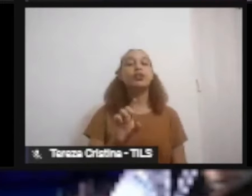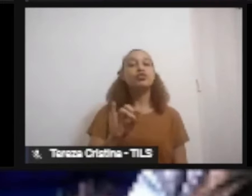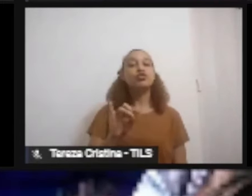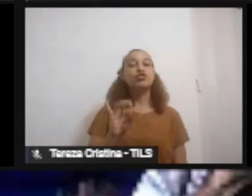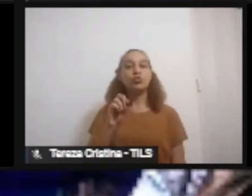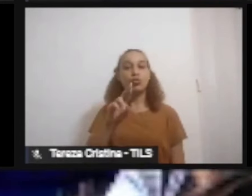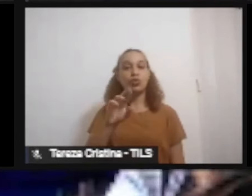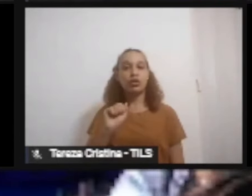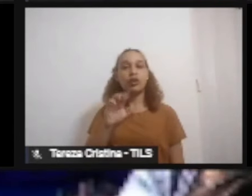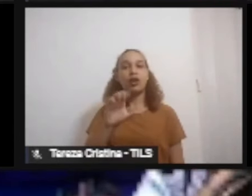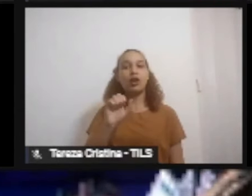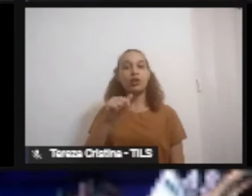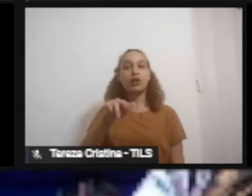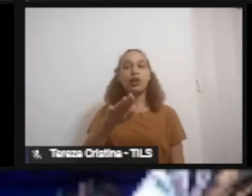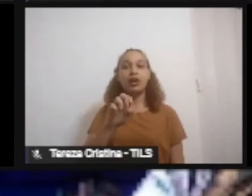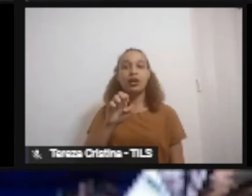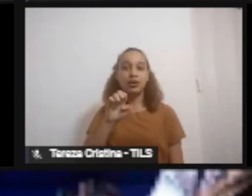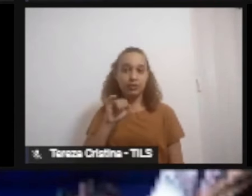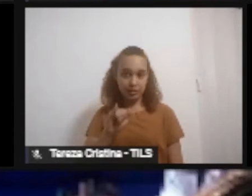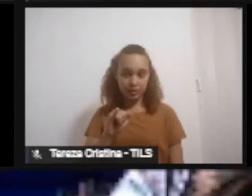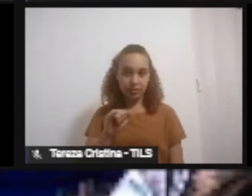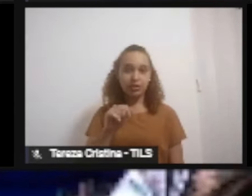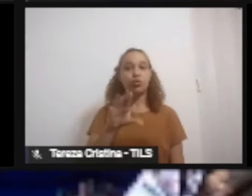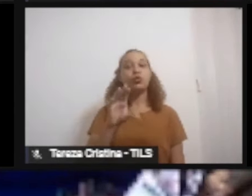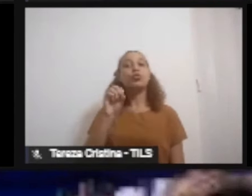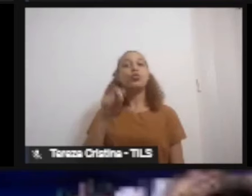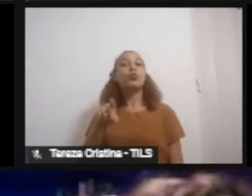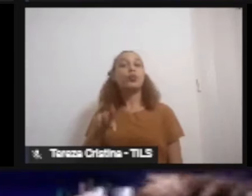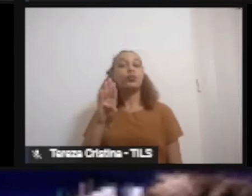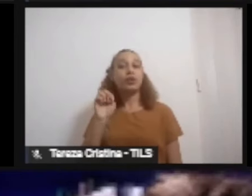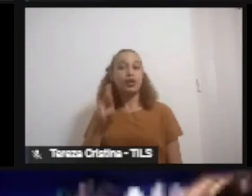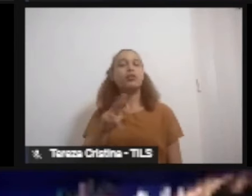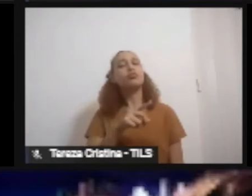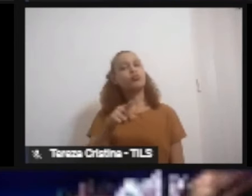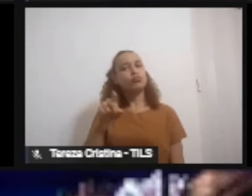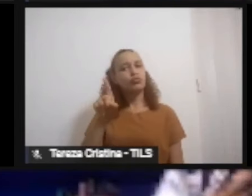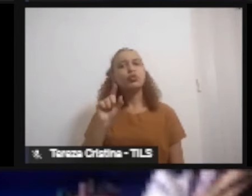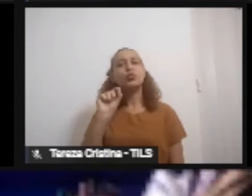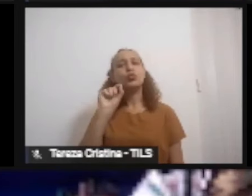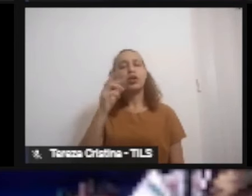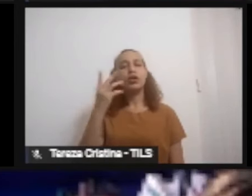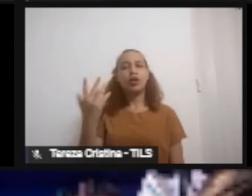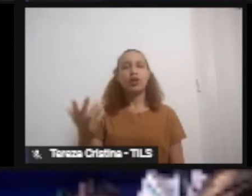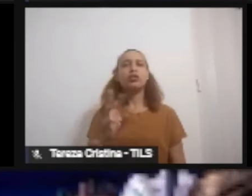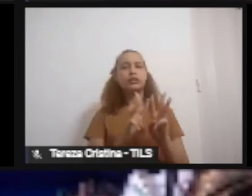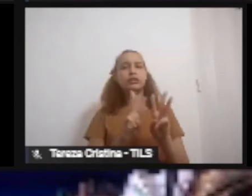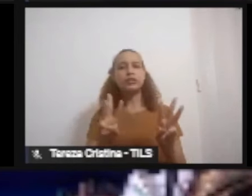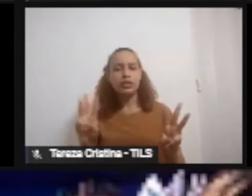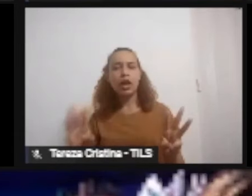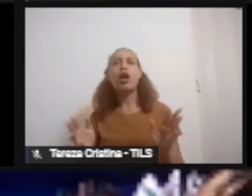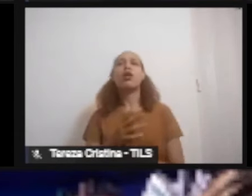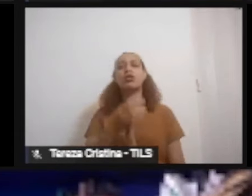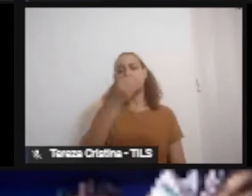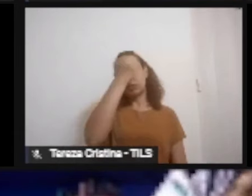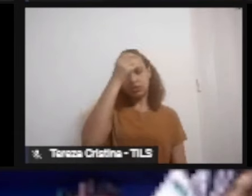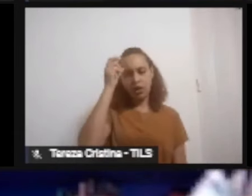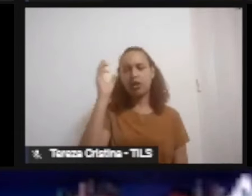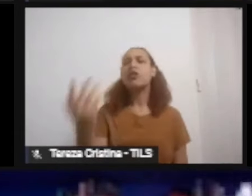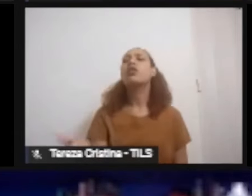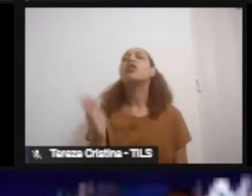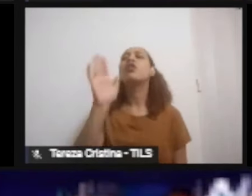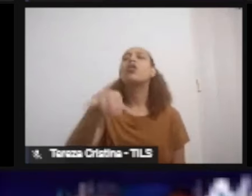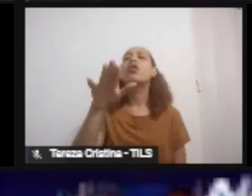editoracaqui.com.br. Lá tem todas as informações. Vocês vão atrás aí na prefeitura de onde vocês moram. Insistam, peçam, queremos a fitinha distribuindo